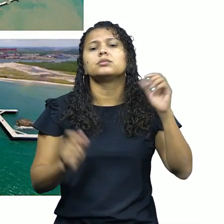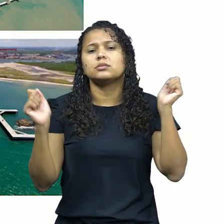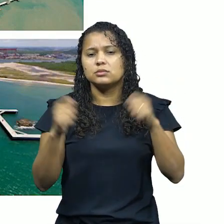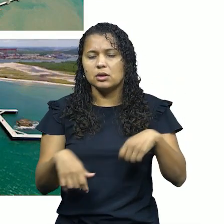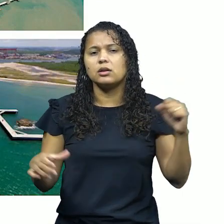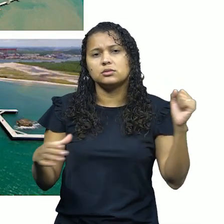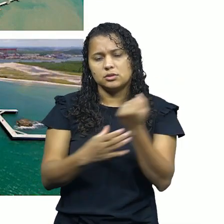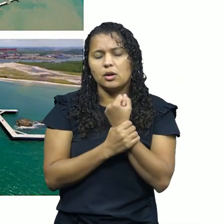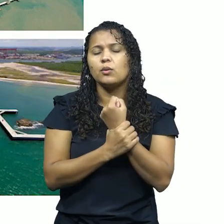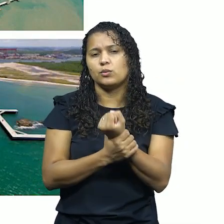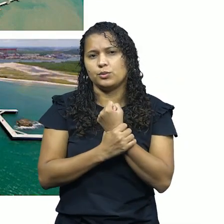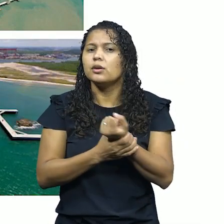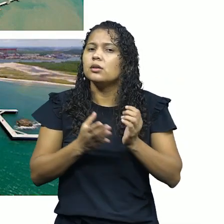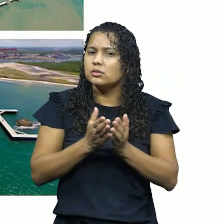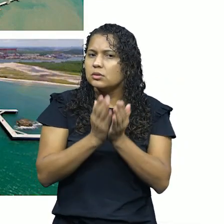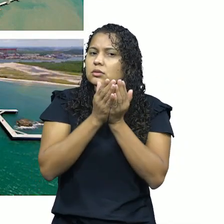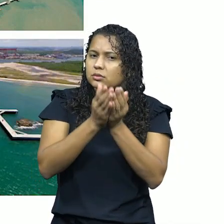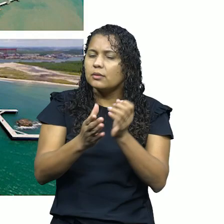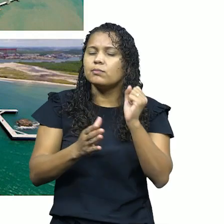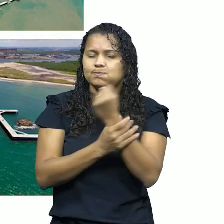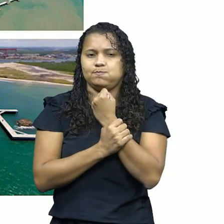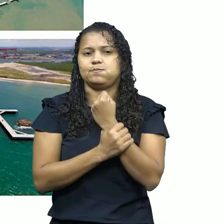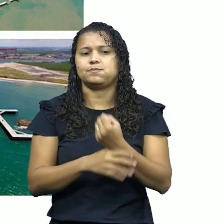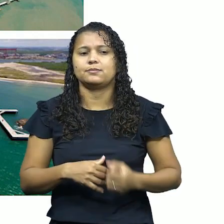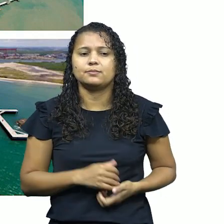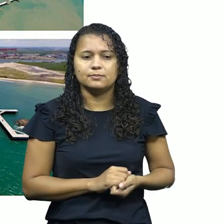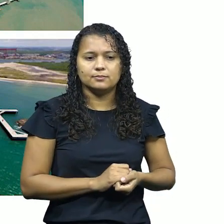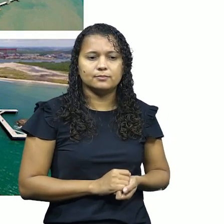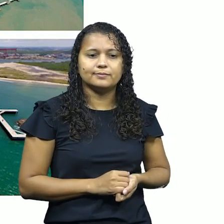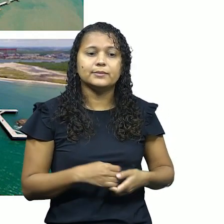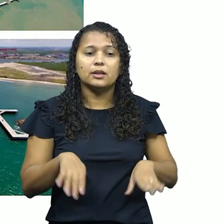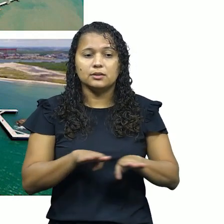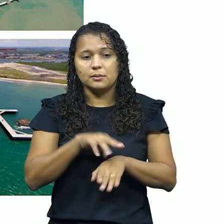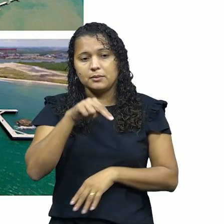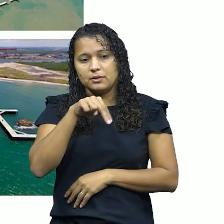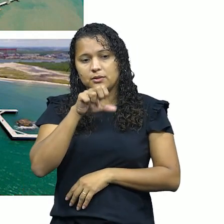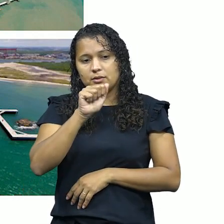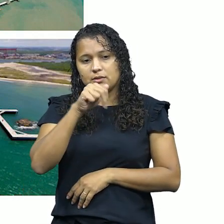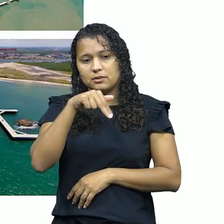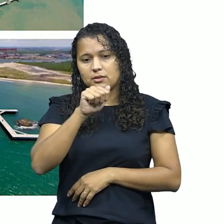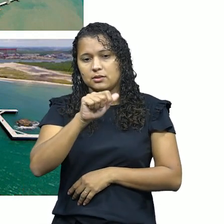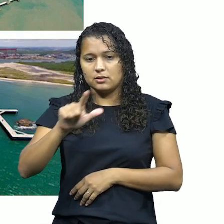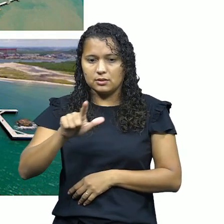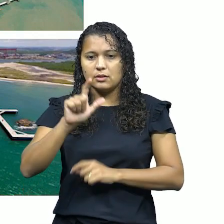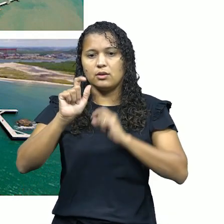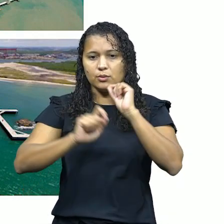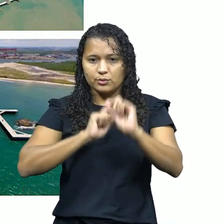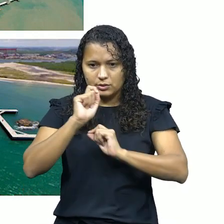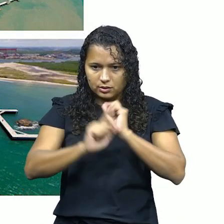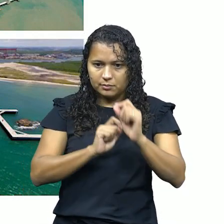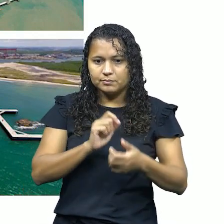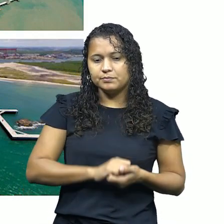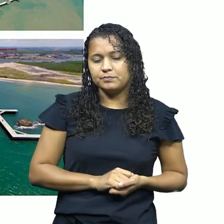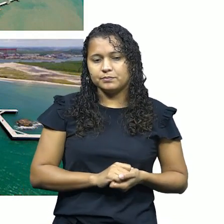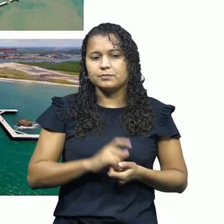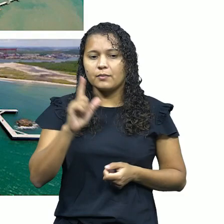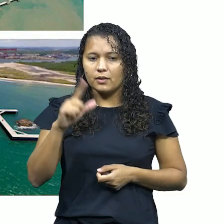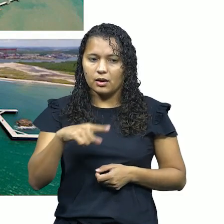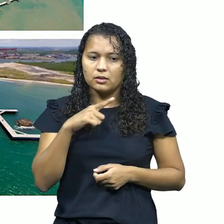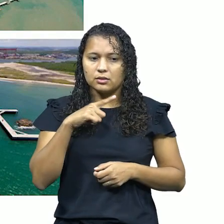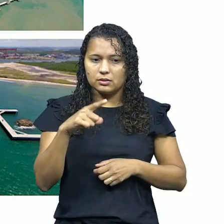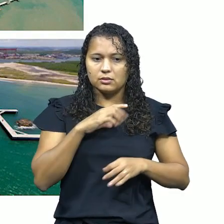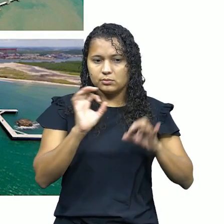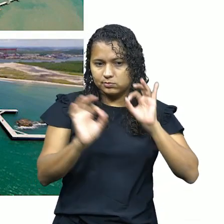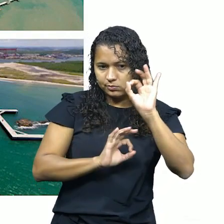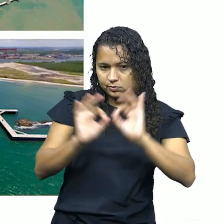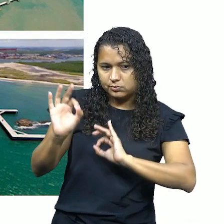garantir a atracação de navios. E canal de acesso. O canal de acesso ele é uma área de manobra